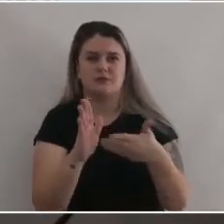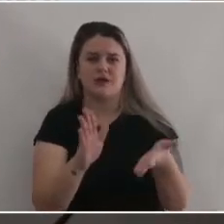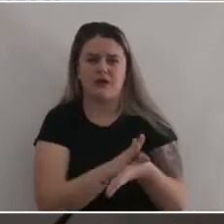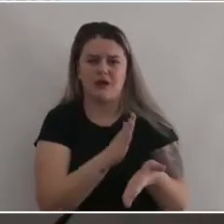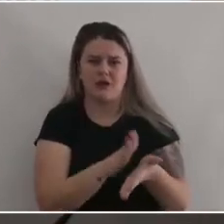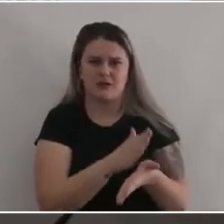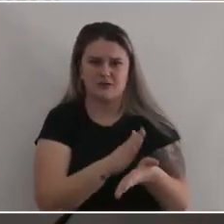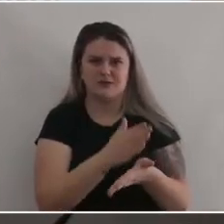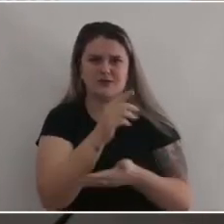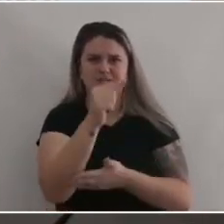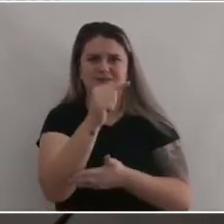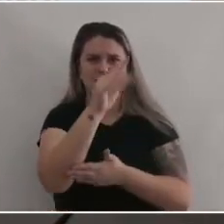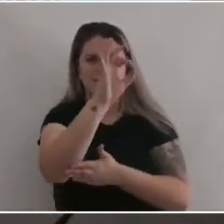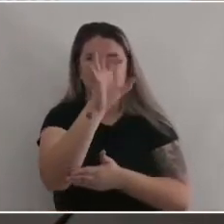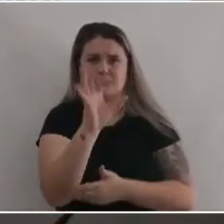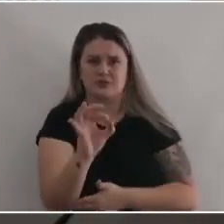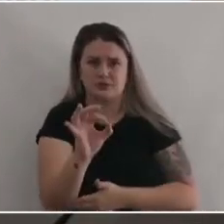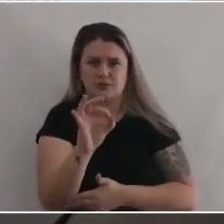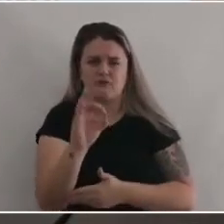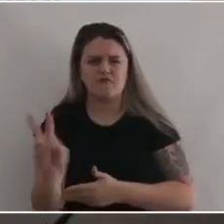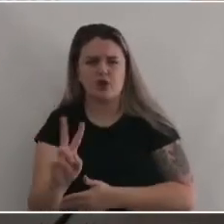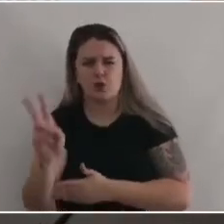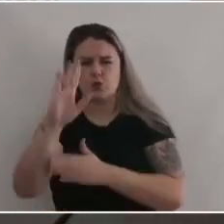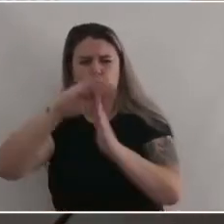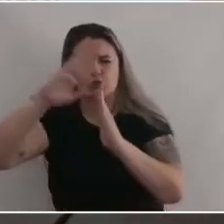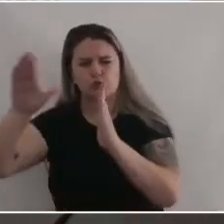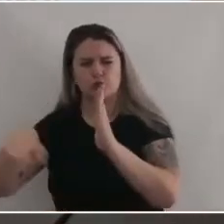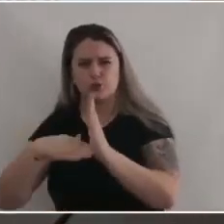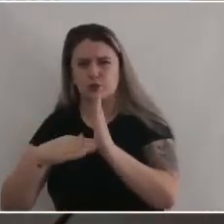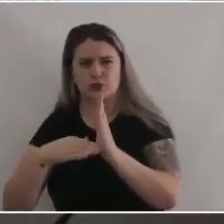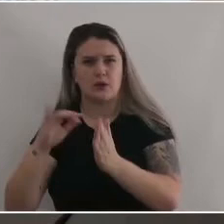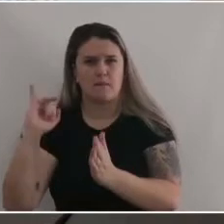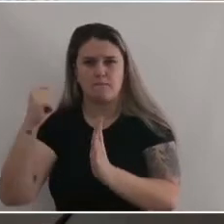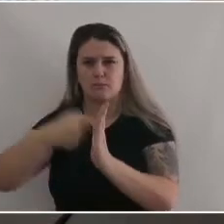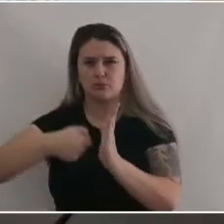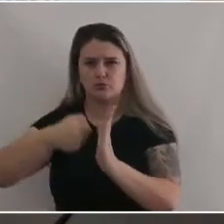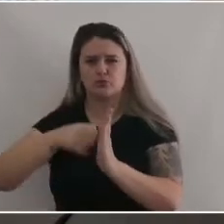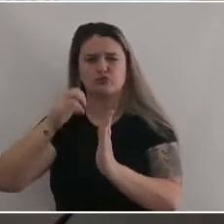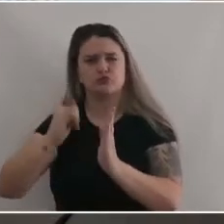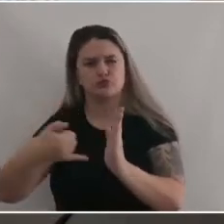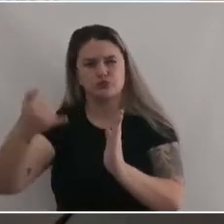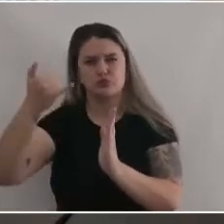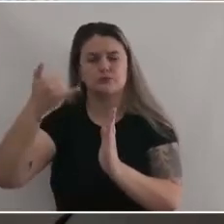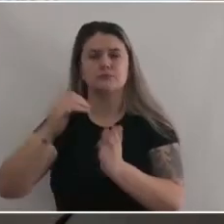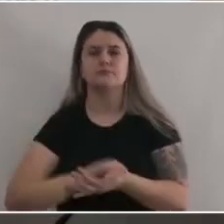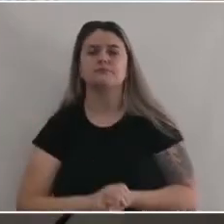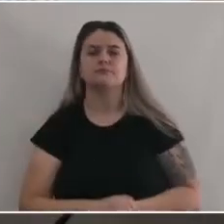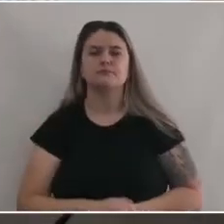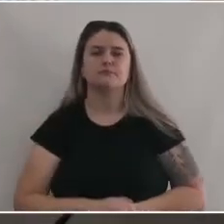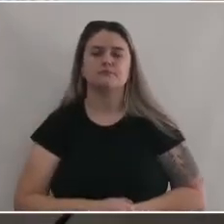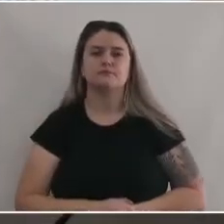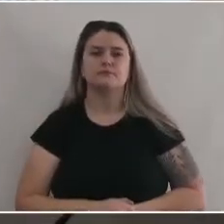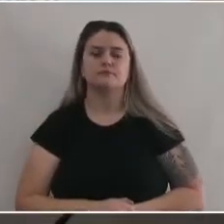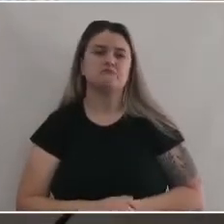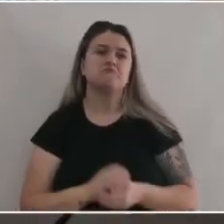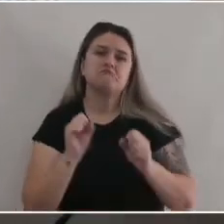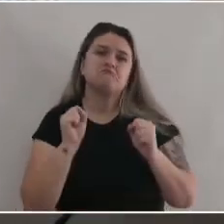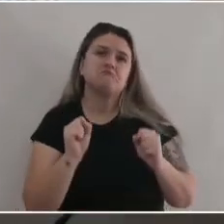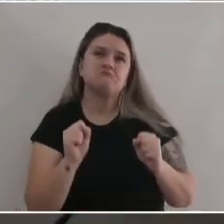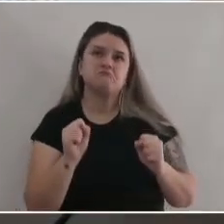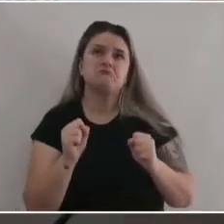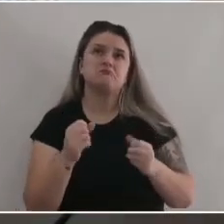que é 7% da receita de impostos e taxas, né? Eu